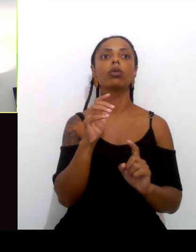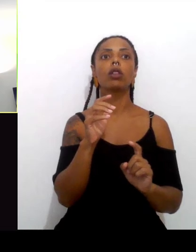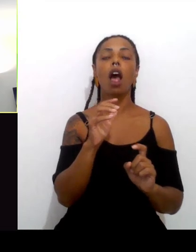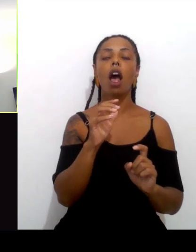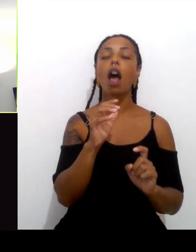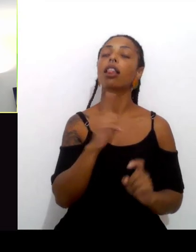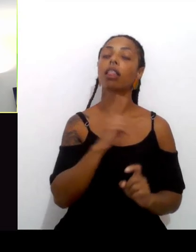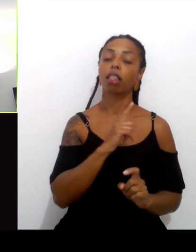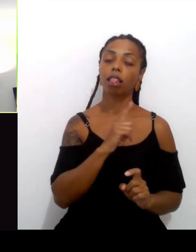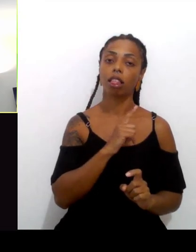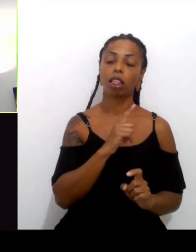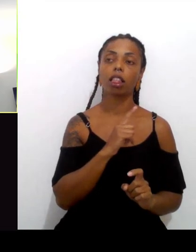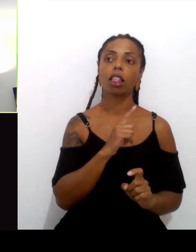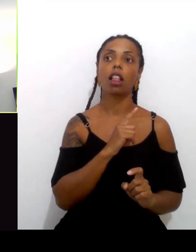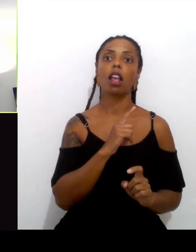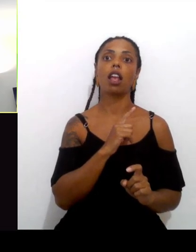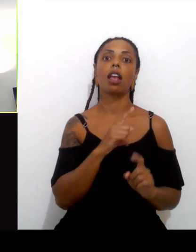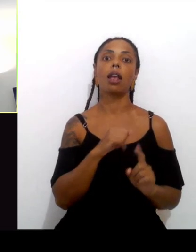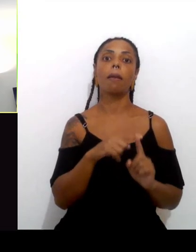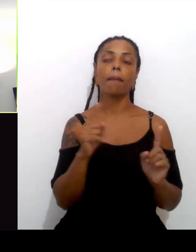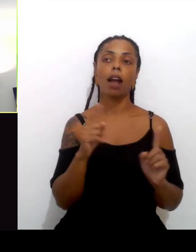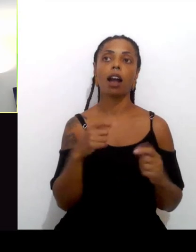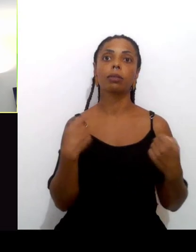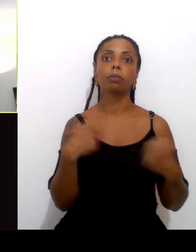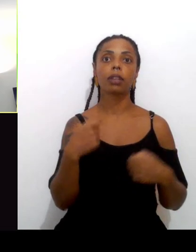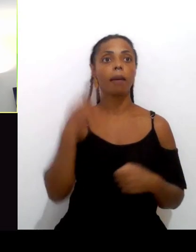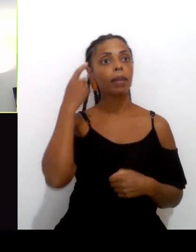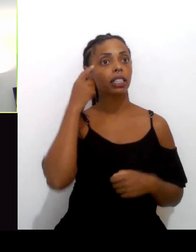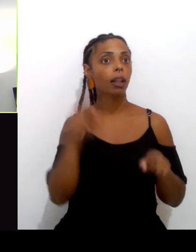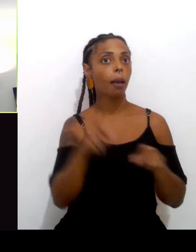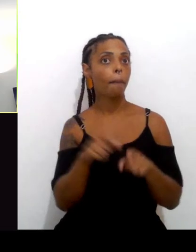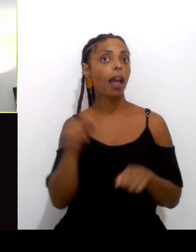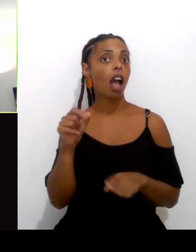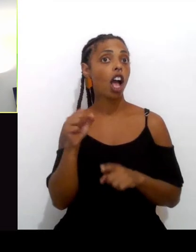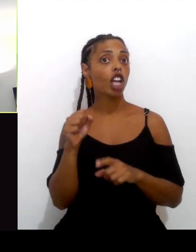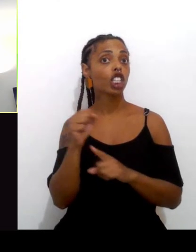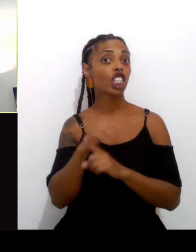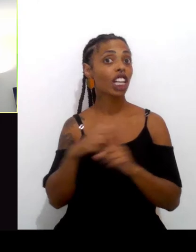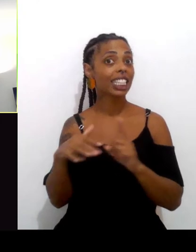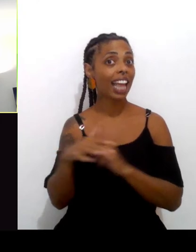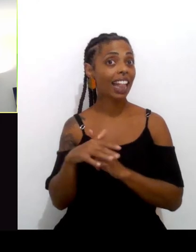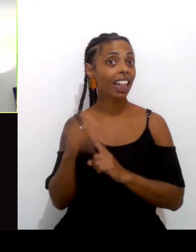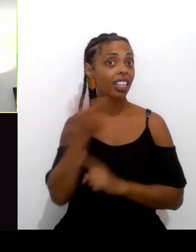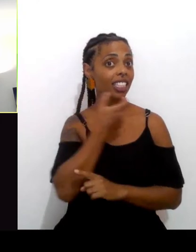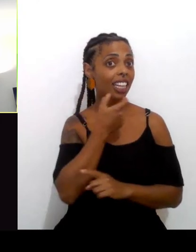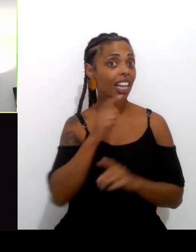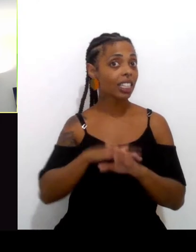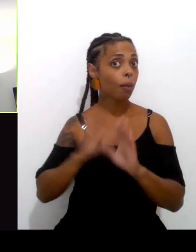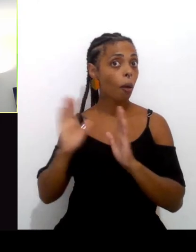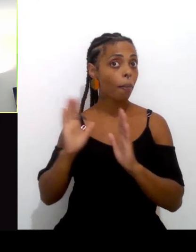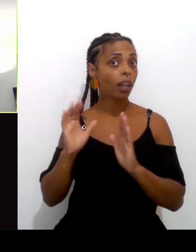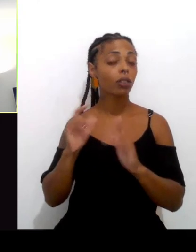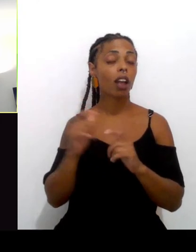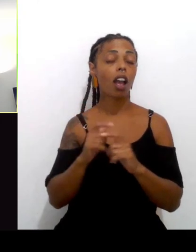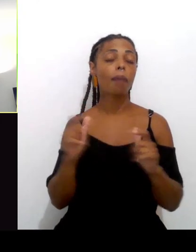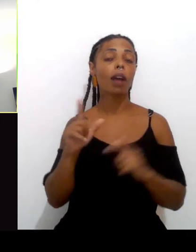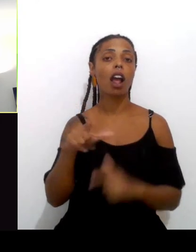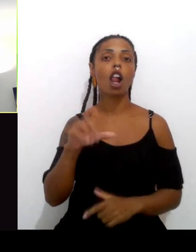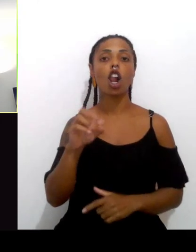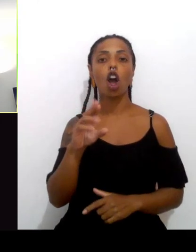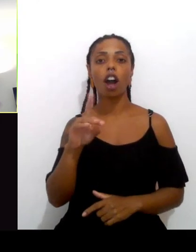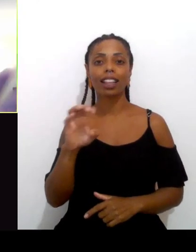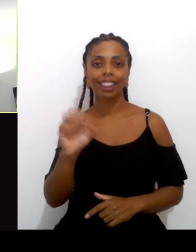essa narrativa é de pensar que a sociedade britânica era uma sociedade basicamente de Lords que eram abusivos